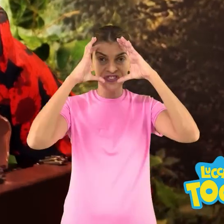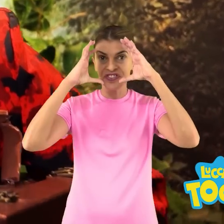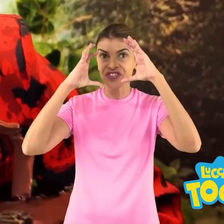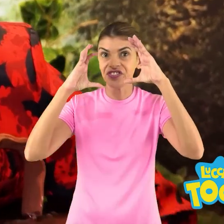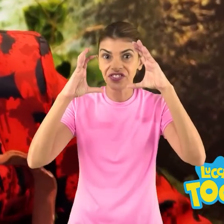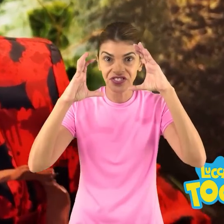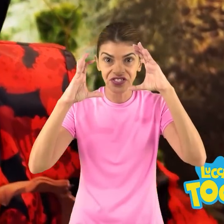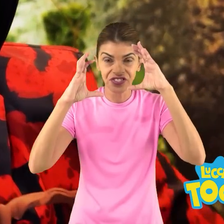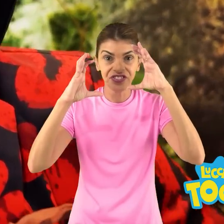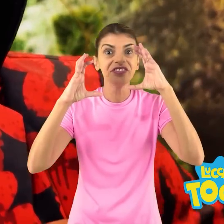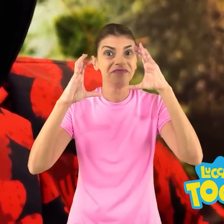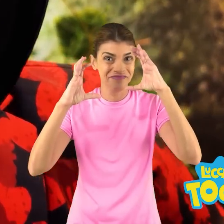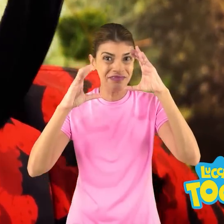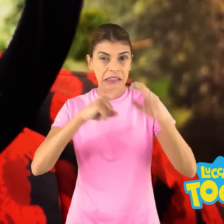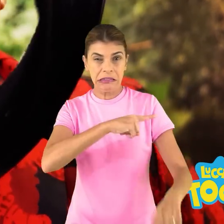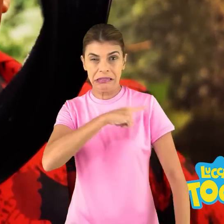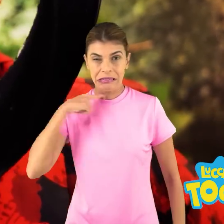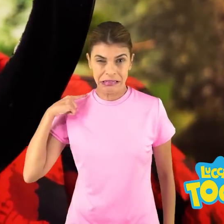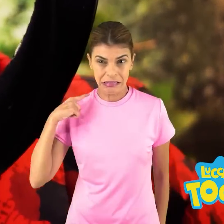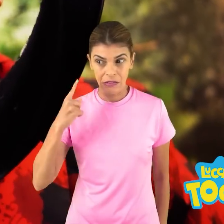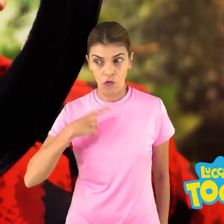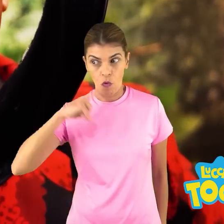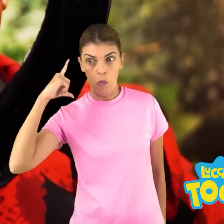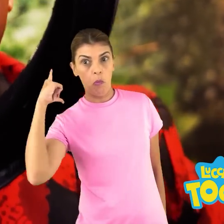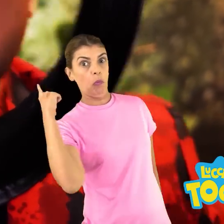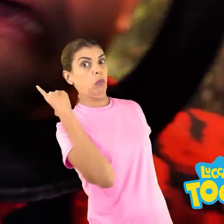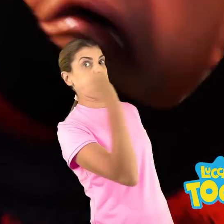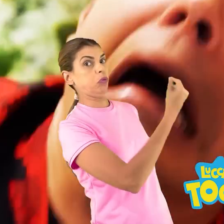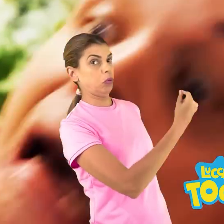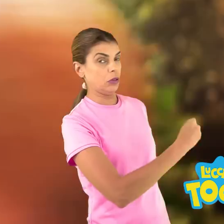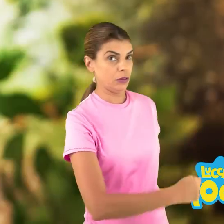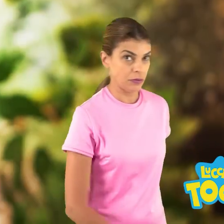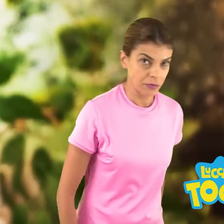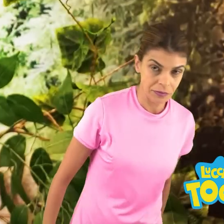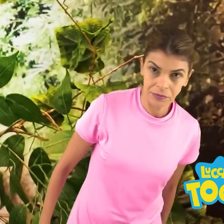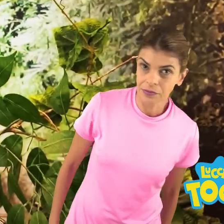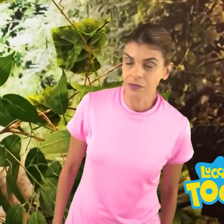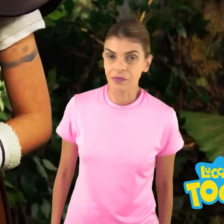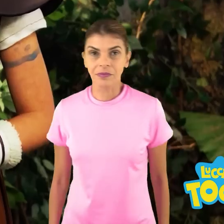A coisa vai ficar feia! Vou me mandar daqui!